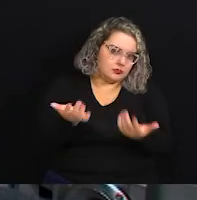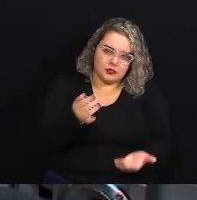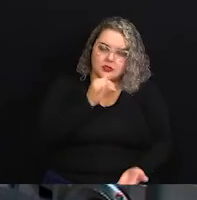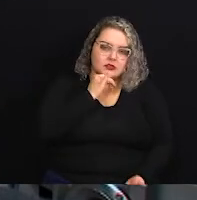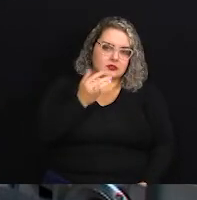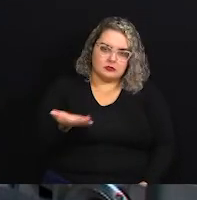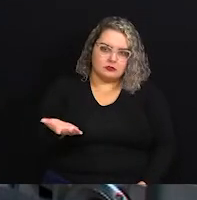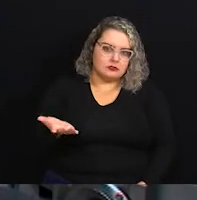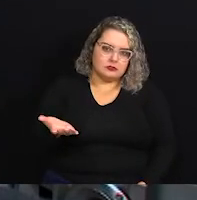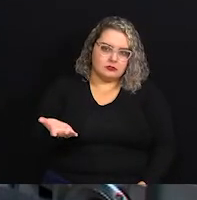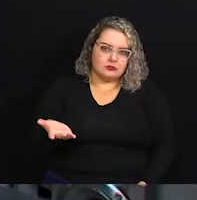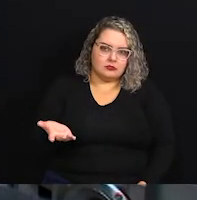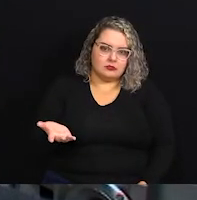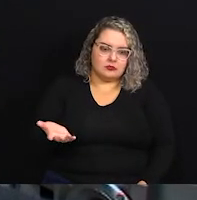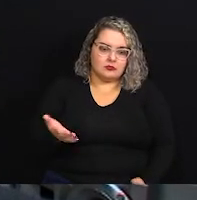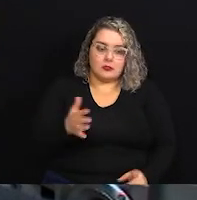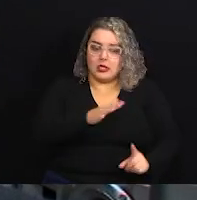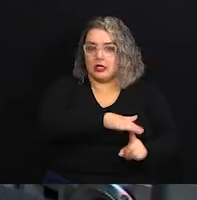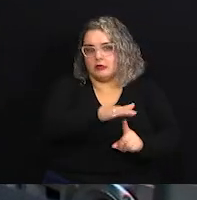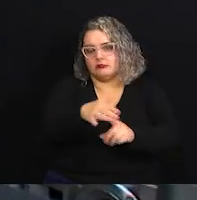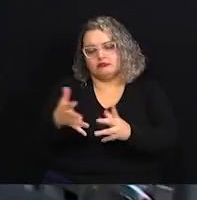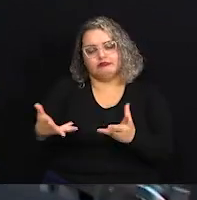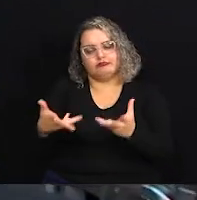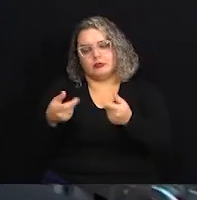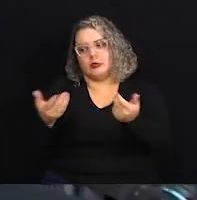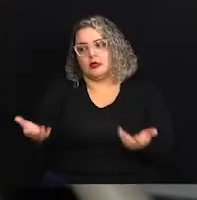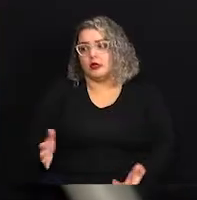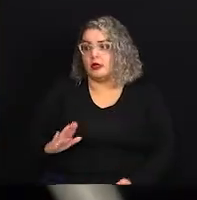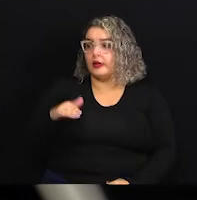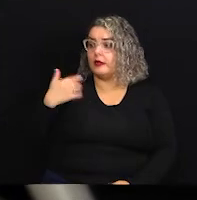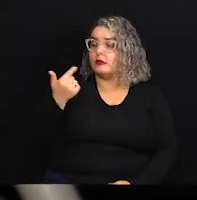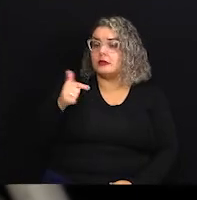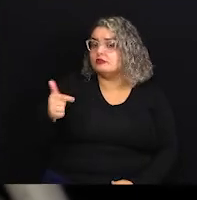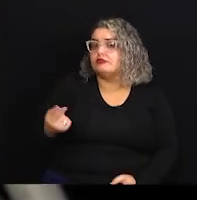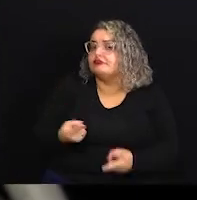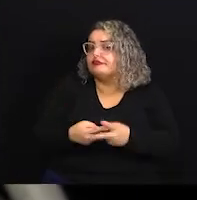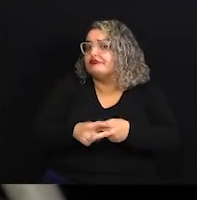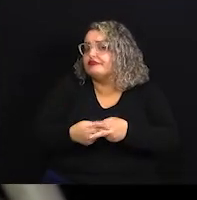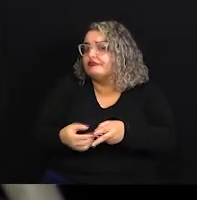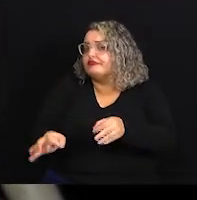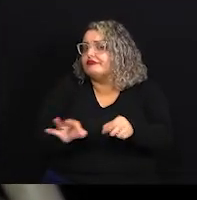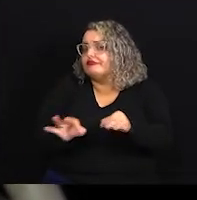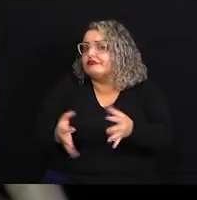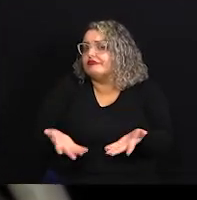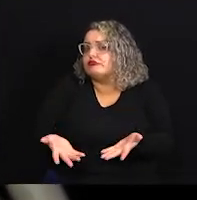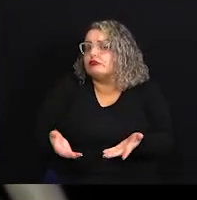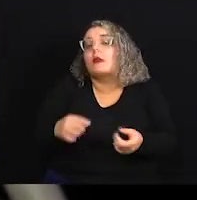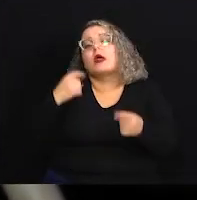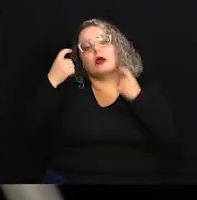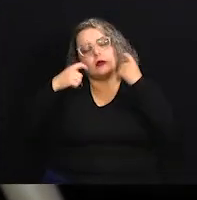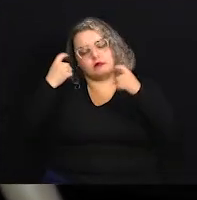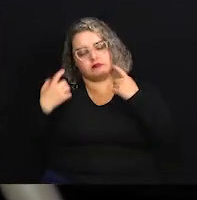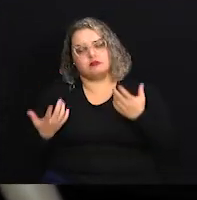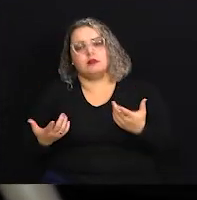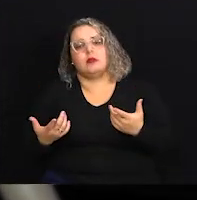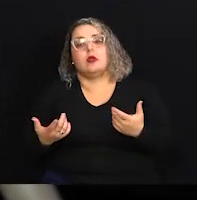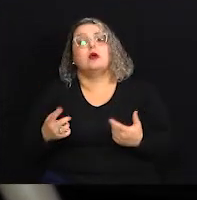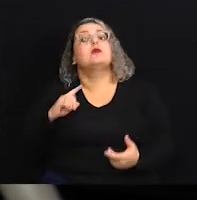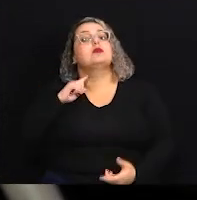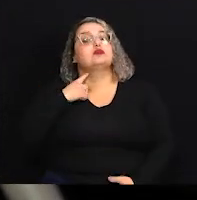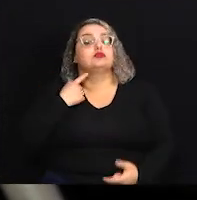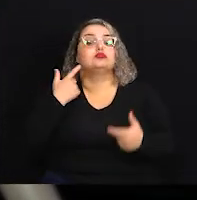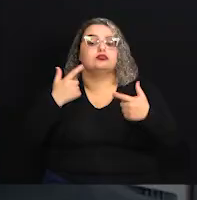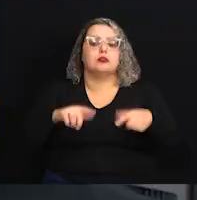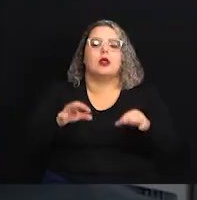exemplo, seria para a natureza uma maravilha. E quando não há conserto? É importante se preocupar com o